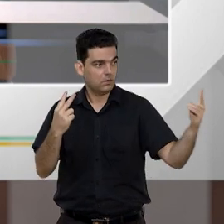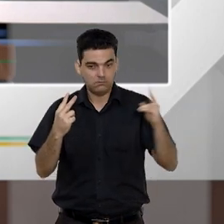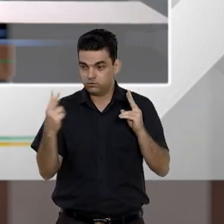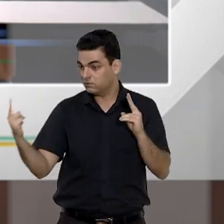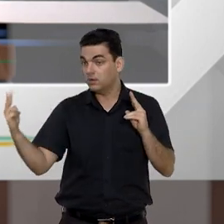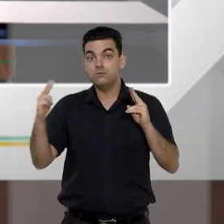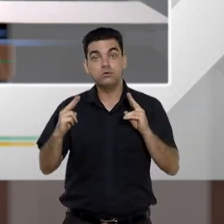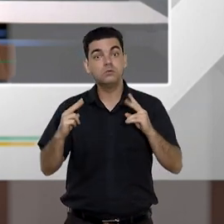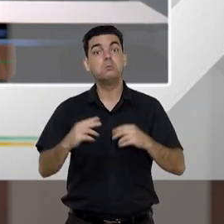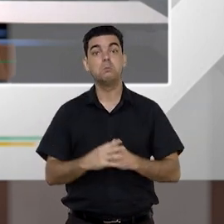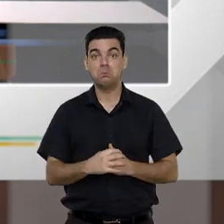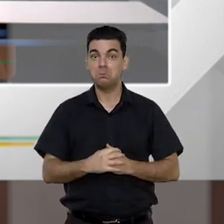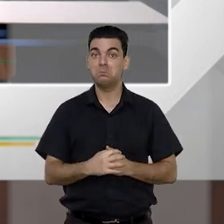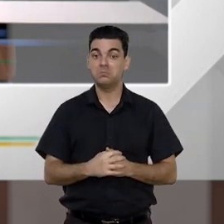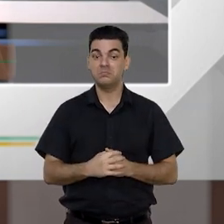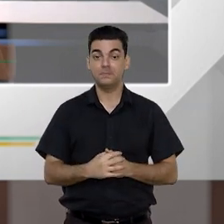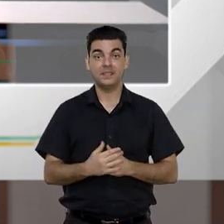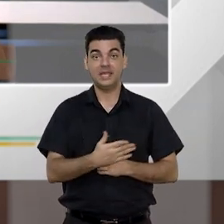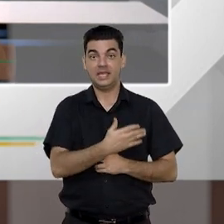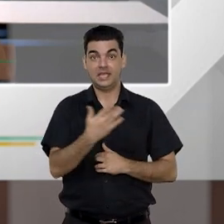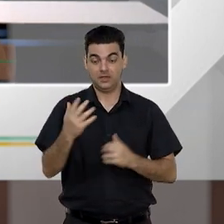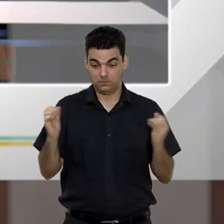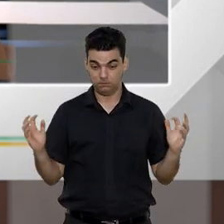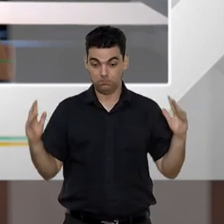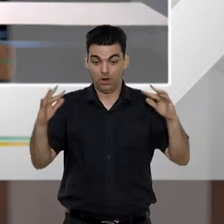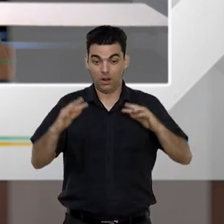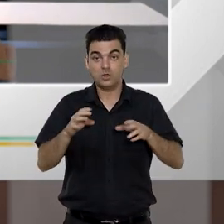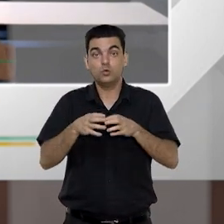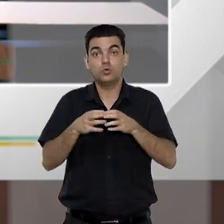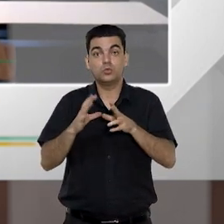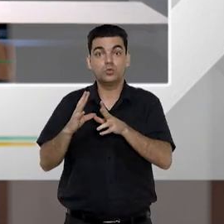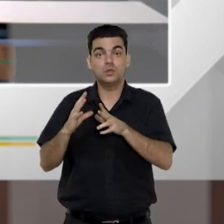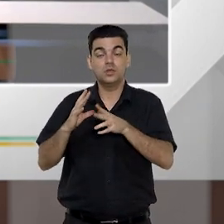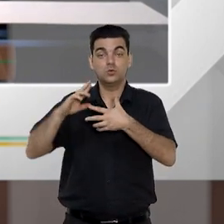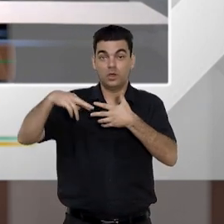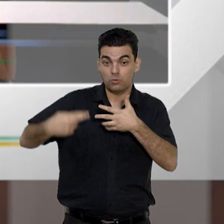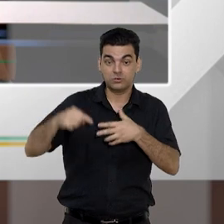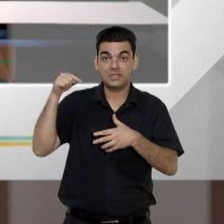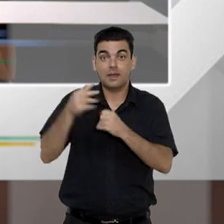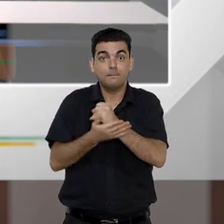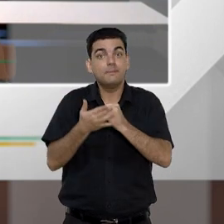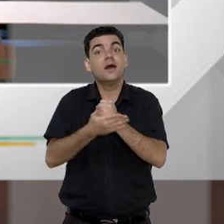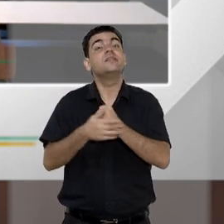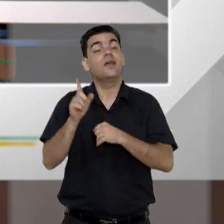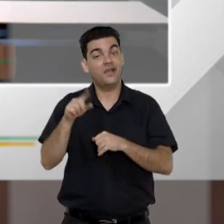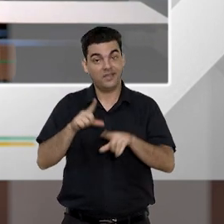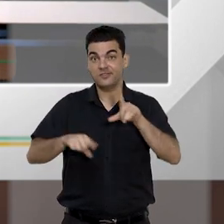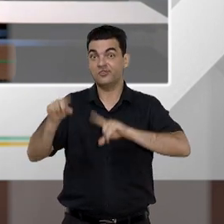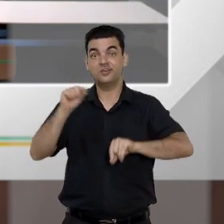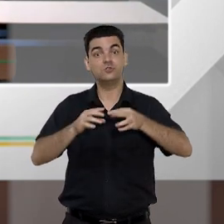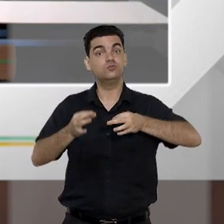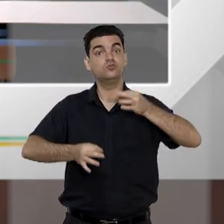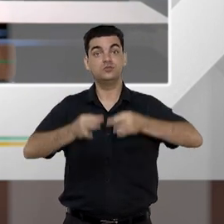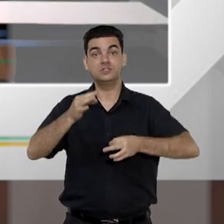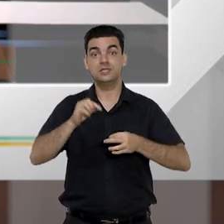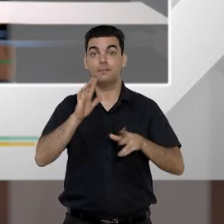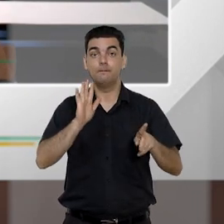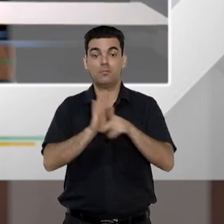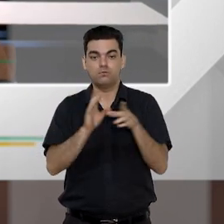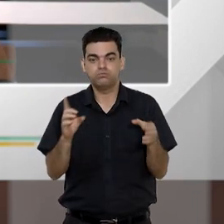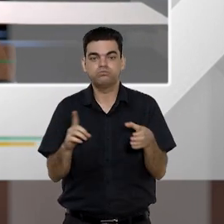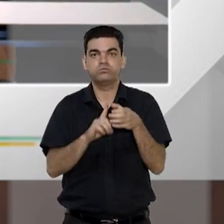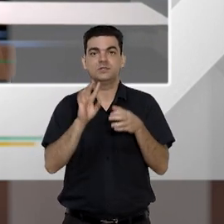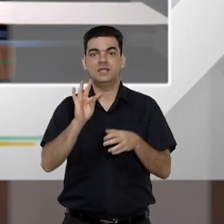região, né, com mandato de 2 anos. E a condição de membro da turma recursal, ele é pressuposto para a designação